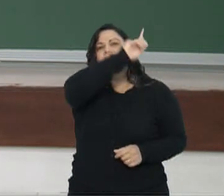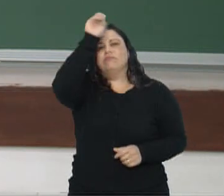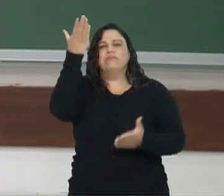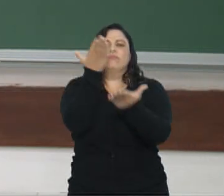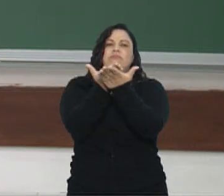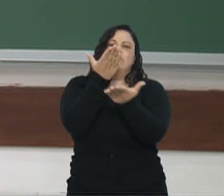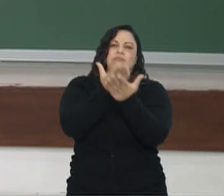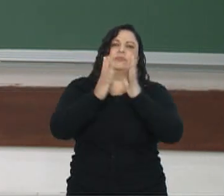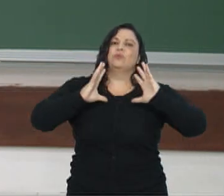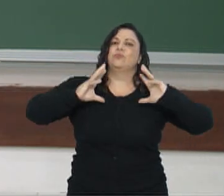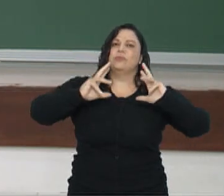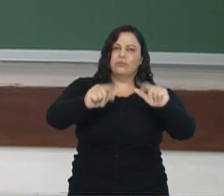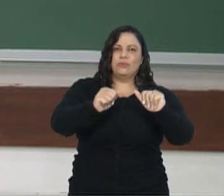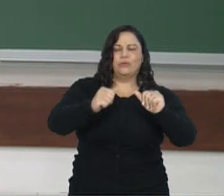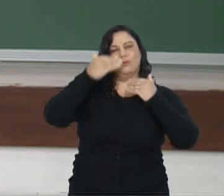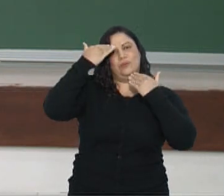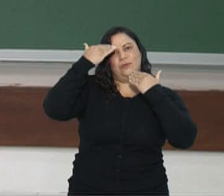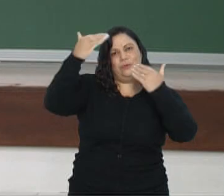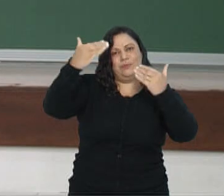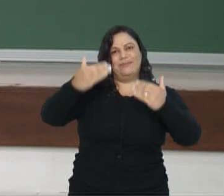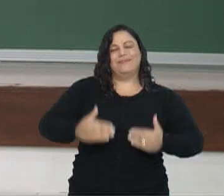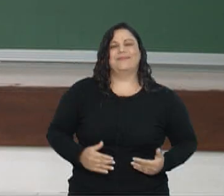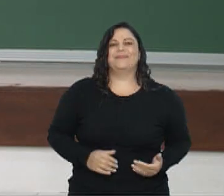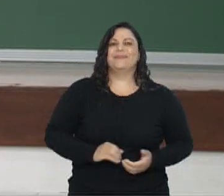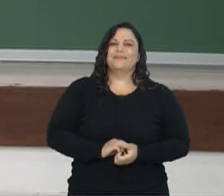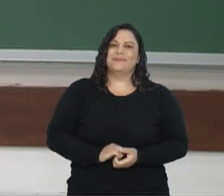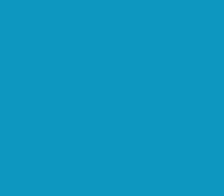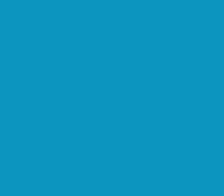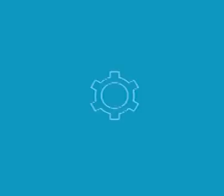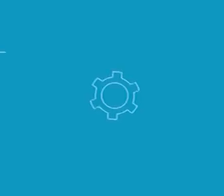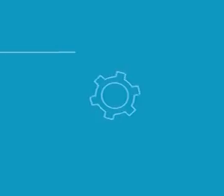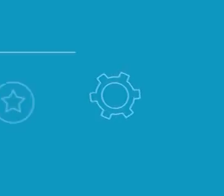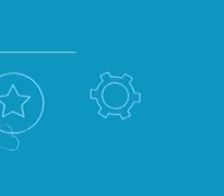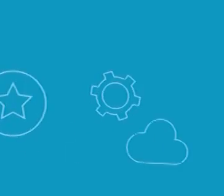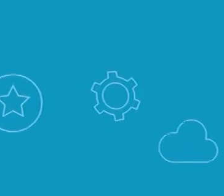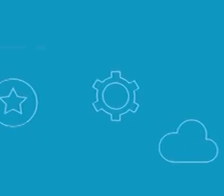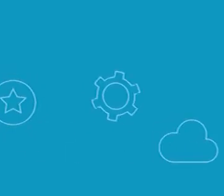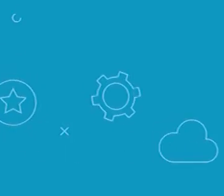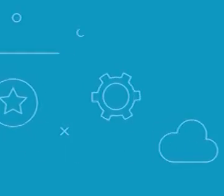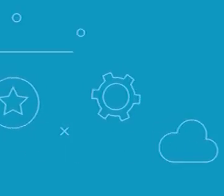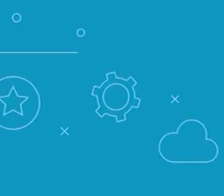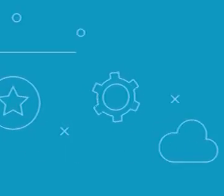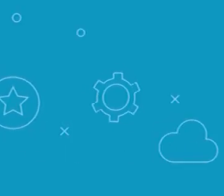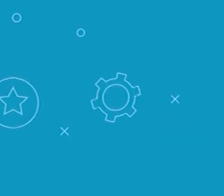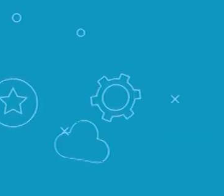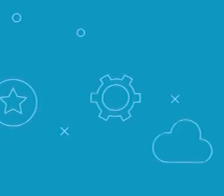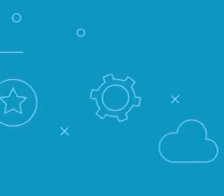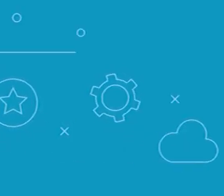Obrigado.